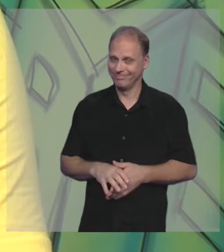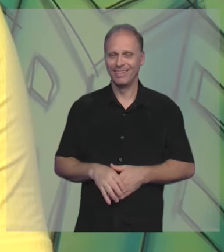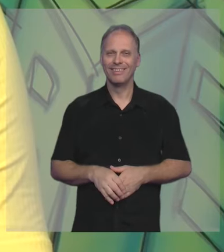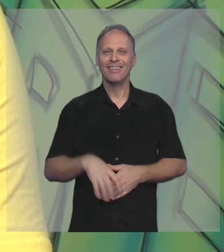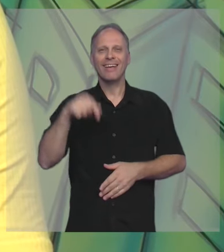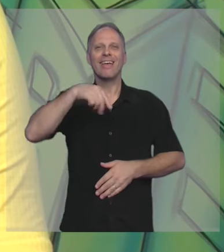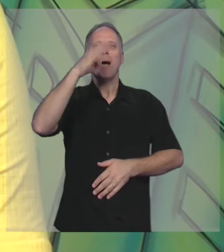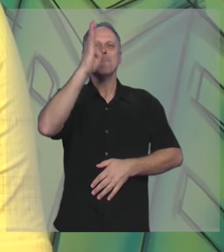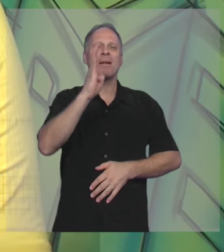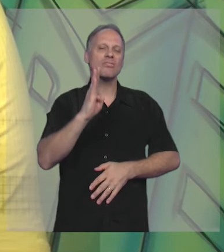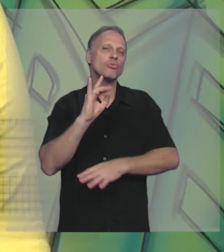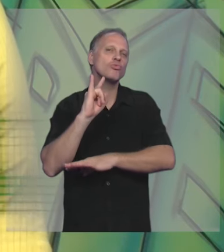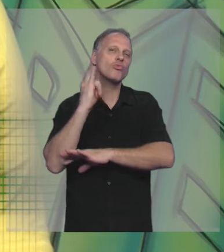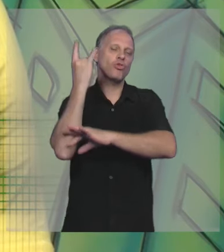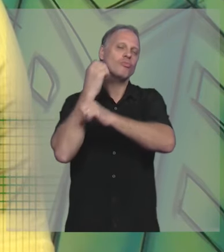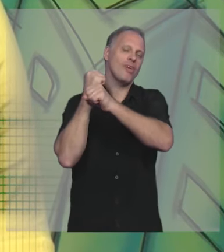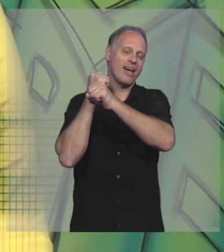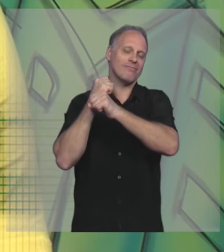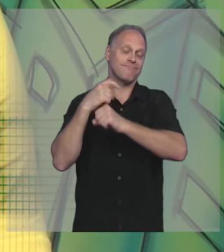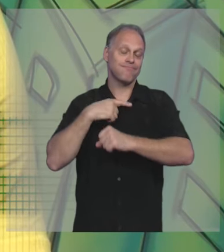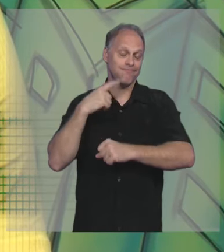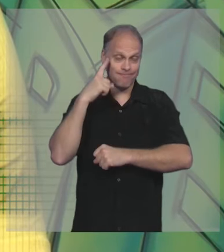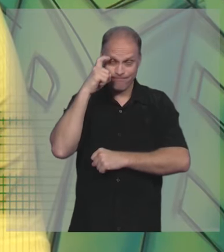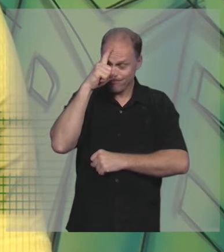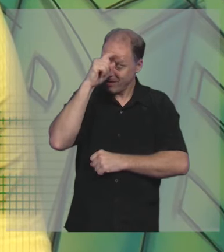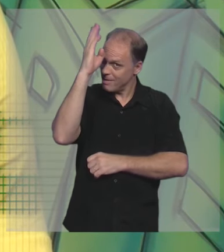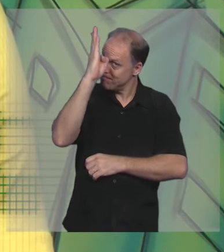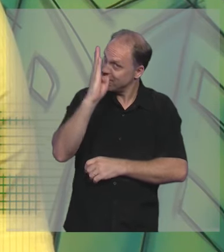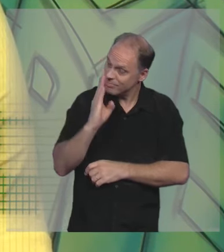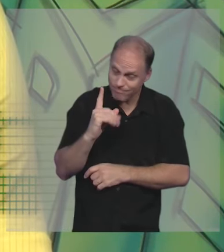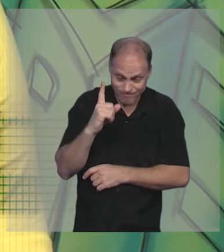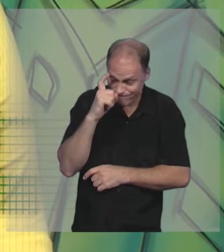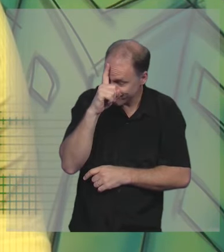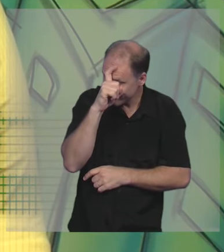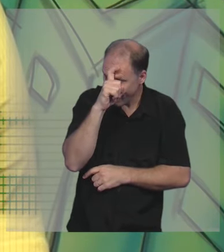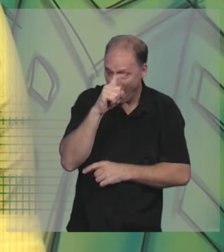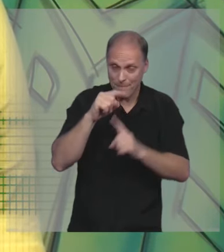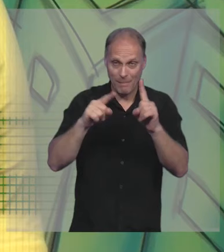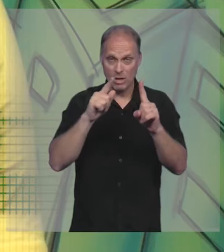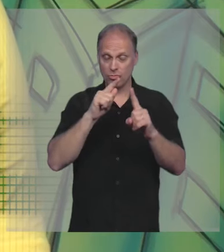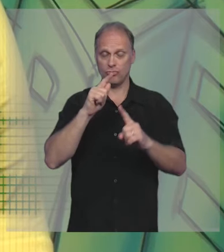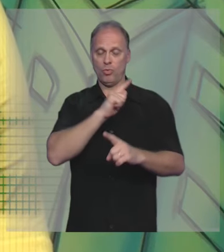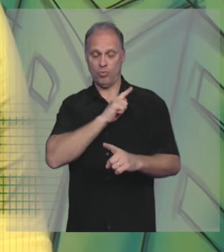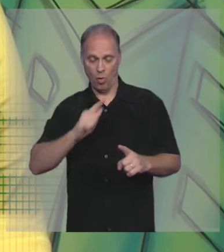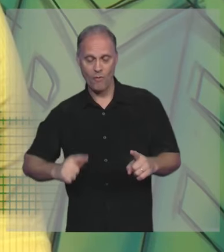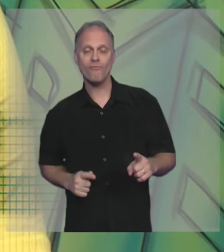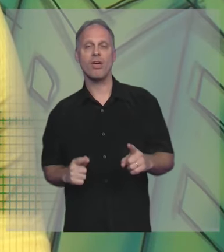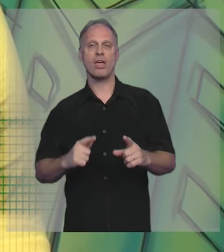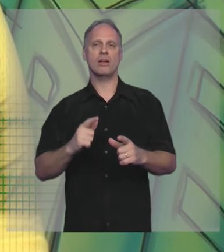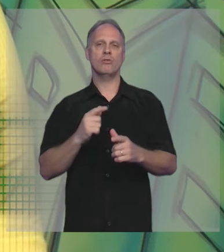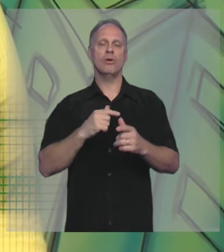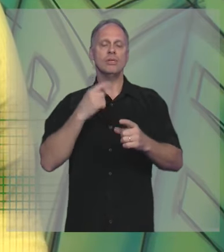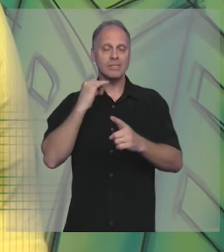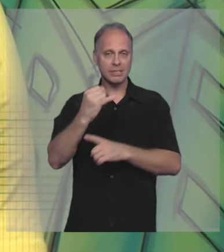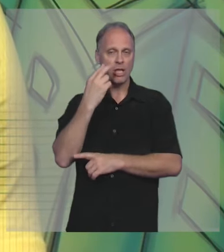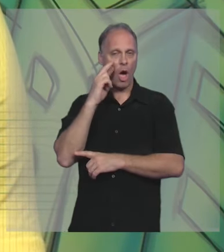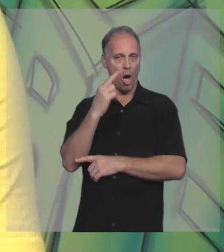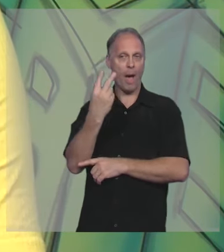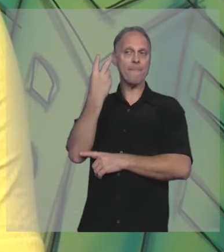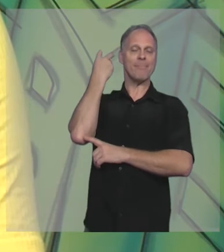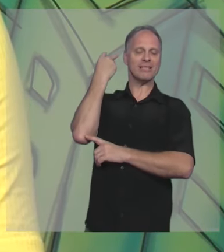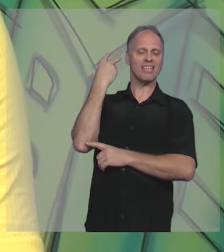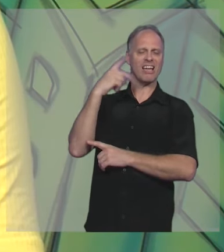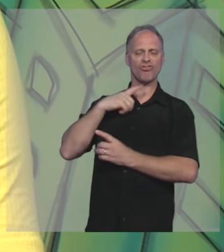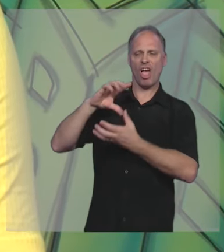últimos anos, né, ele tem passado por inúmeras dificuldades, né? Má gestão, óbvio, como você mesmo falou, se nós olhar bem para trás, nós